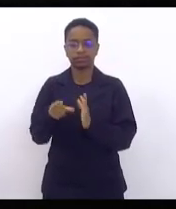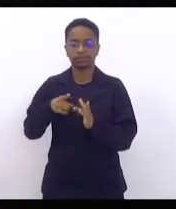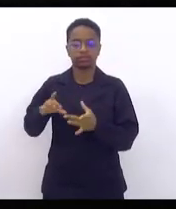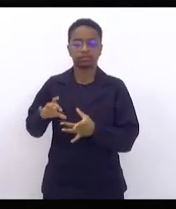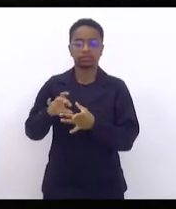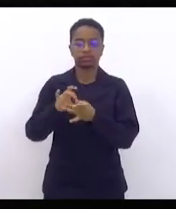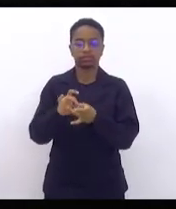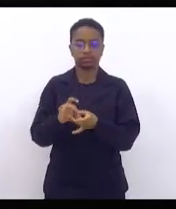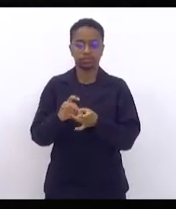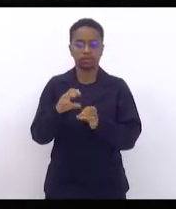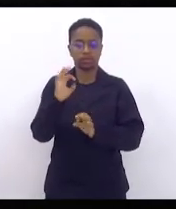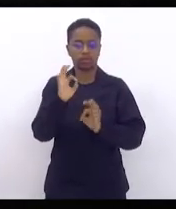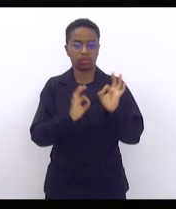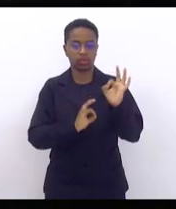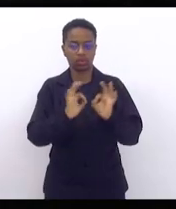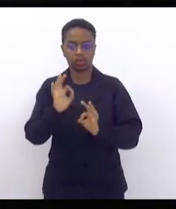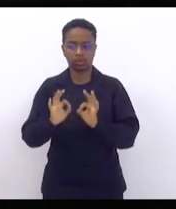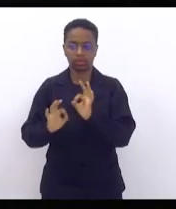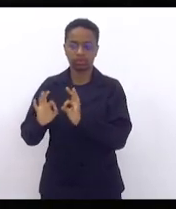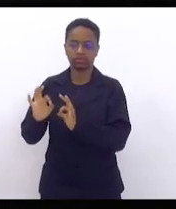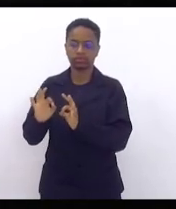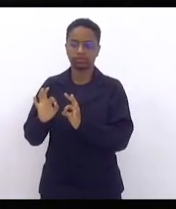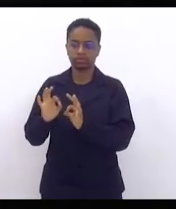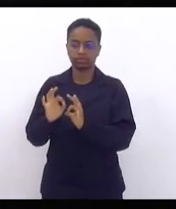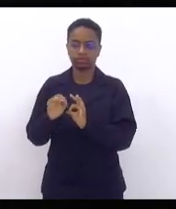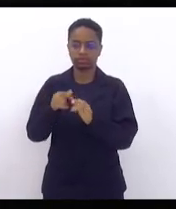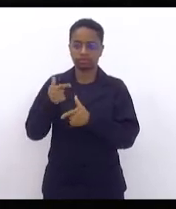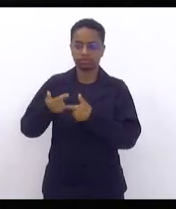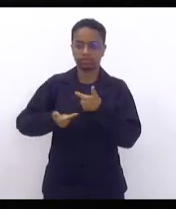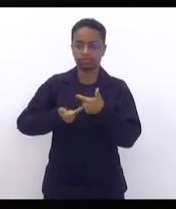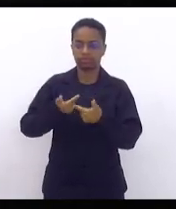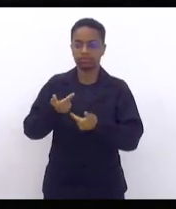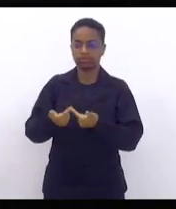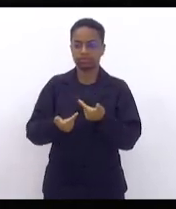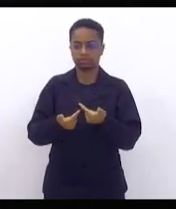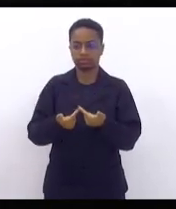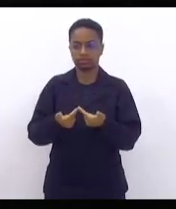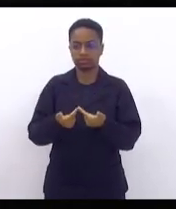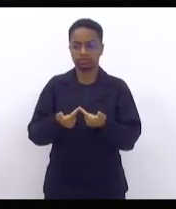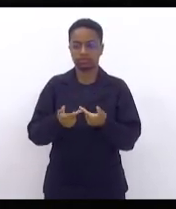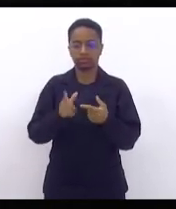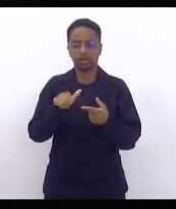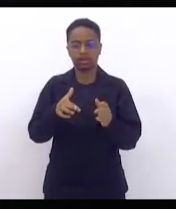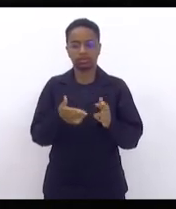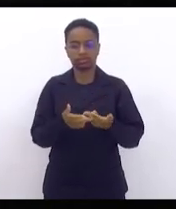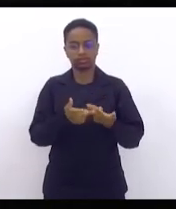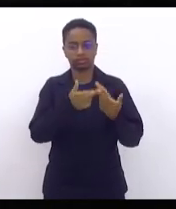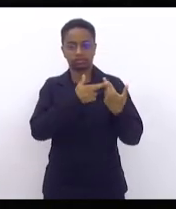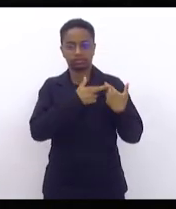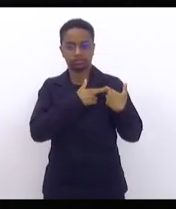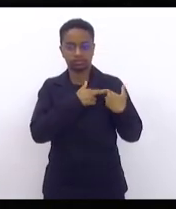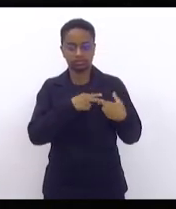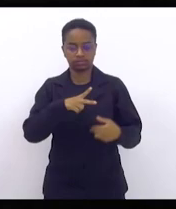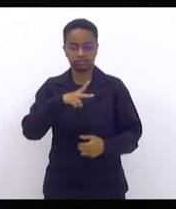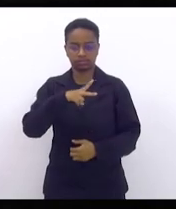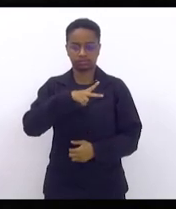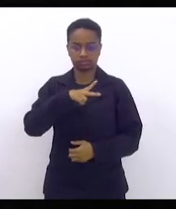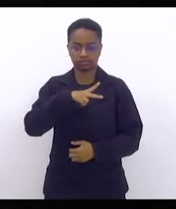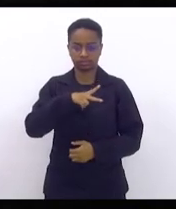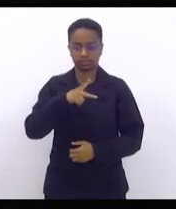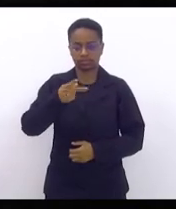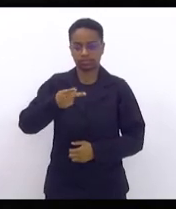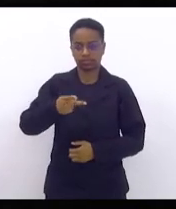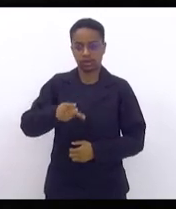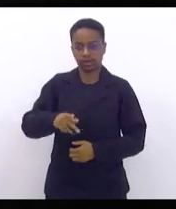bojo a organização dos serviços que são de competência privativa do tribunal